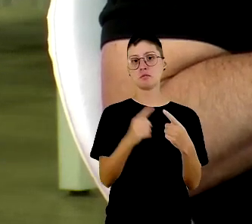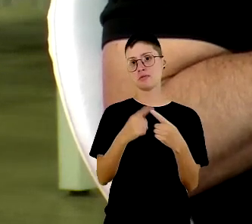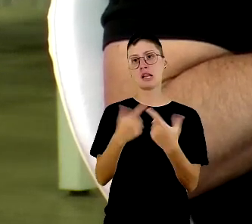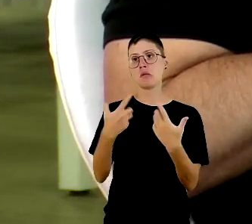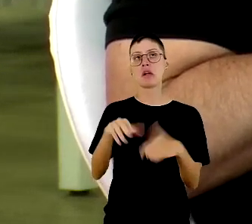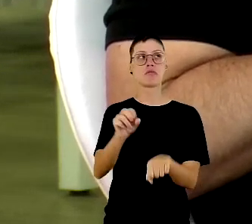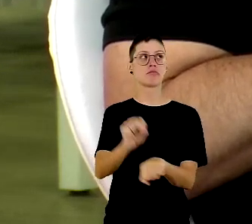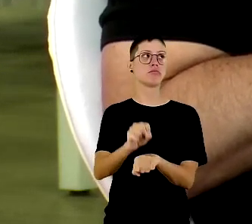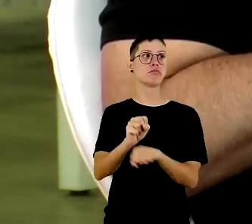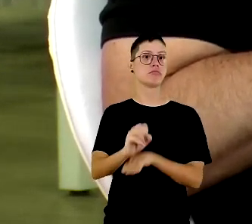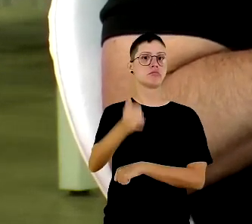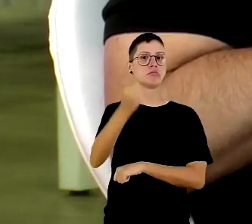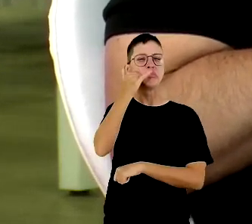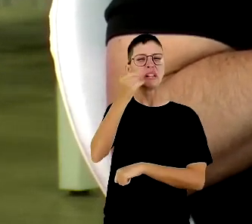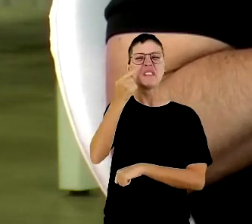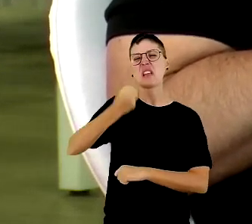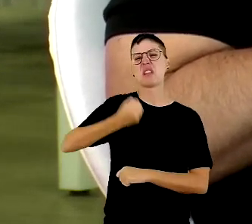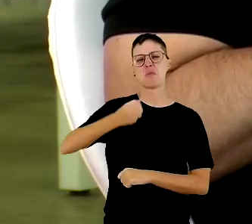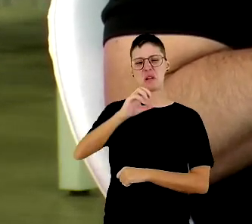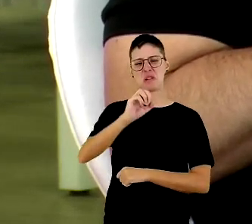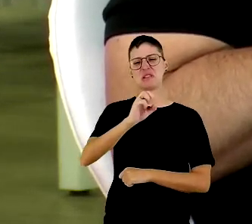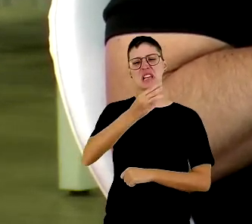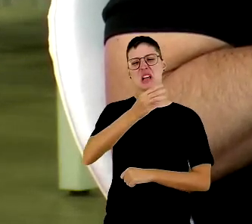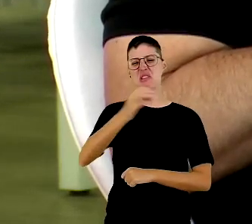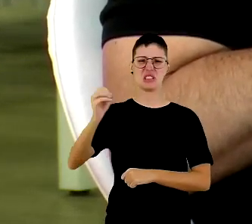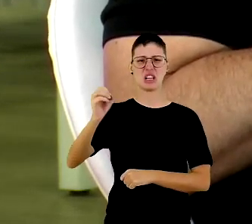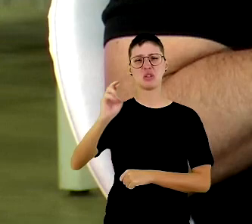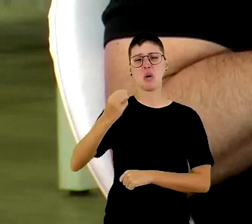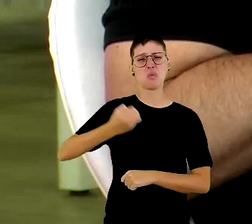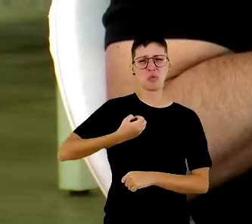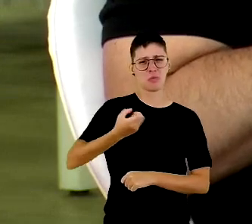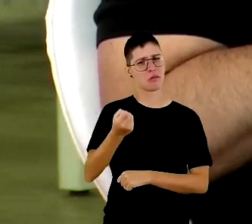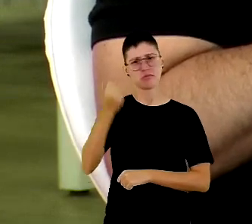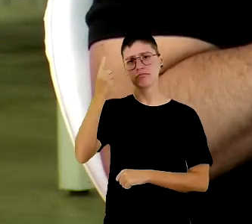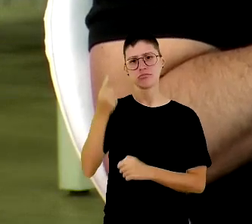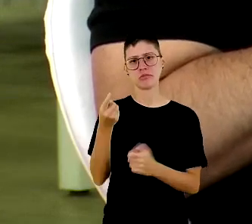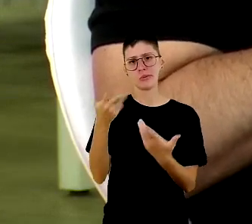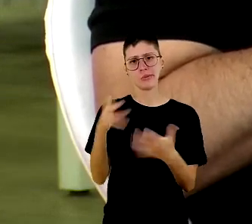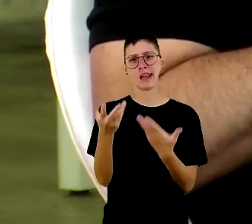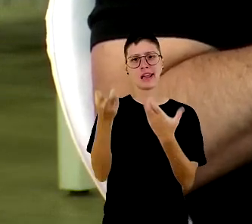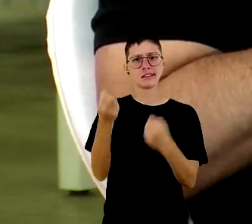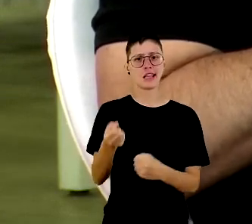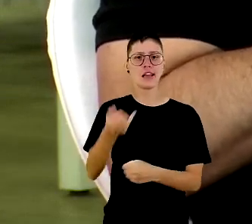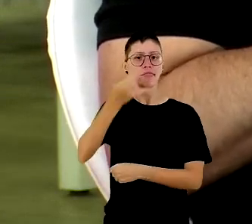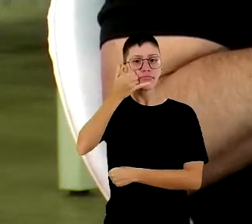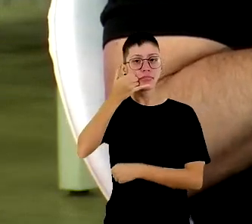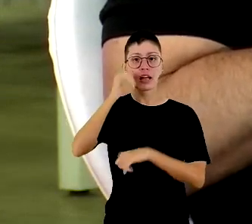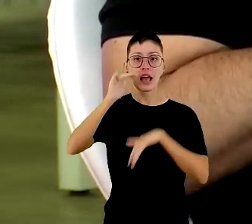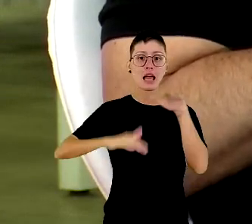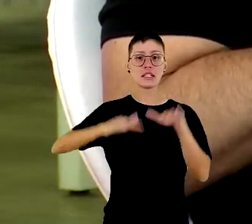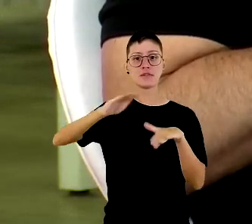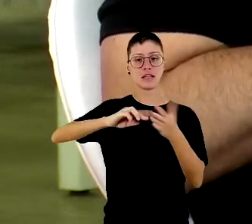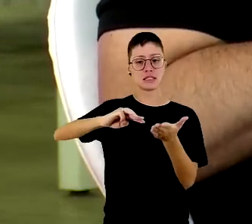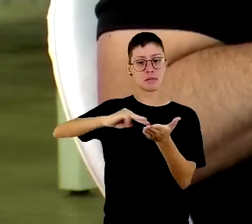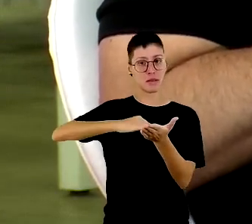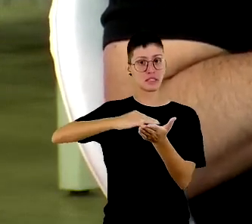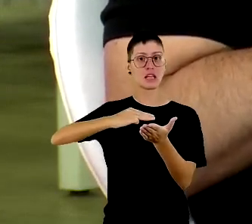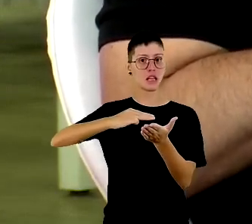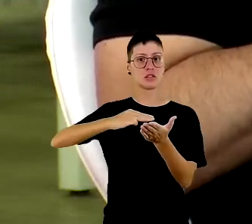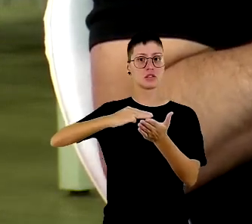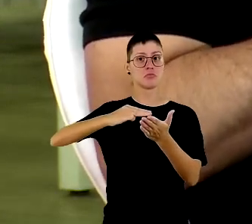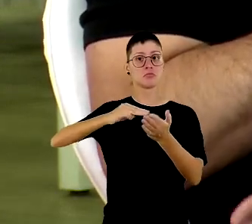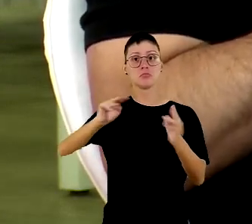um 0300, um número restrito, para fazer uma comunicação. Muitas vezes, se ele receber uma mensagem de algum determinado tema, ele